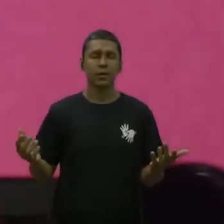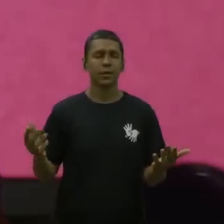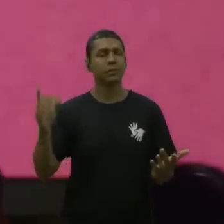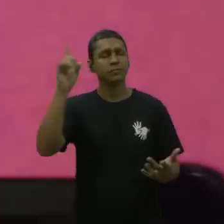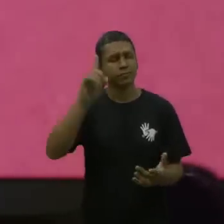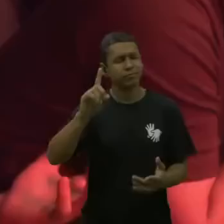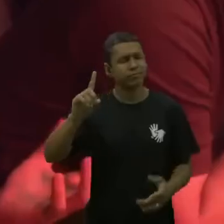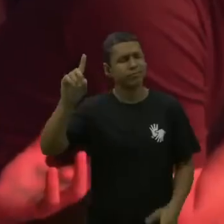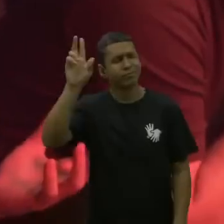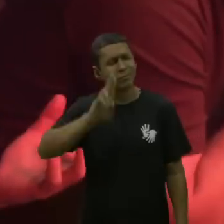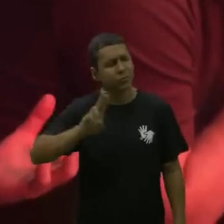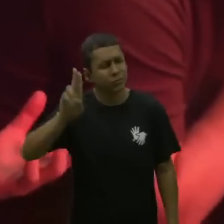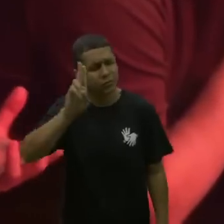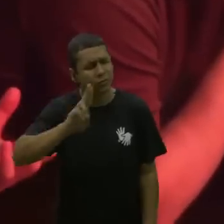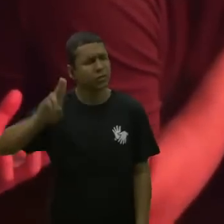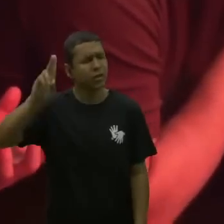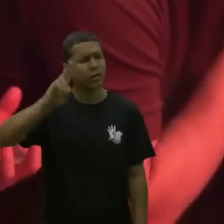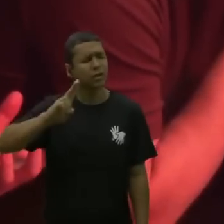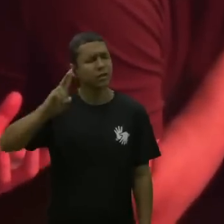Deixa Ele te envolver.